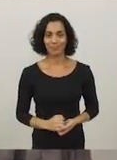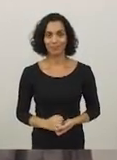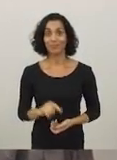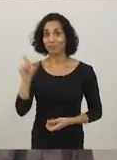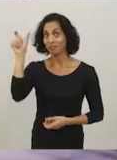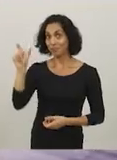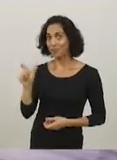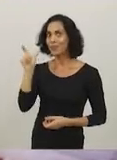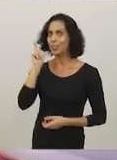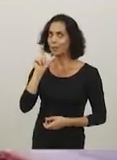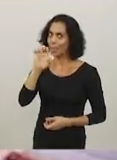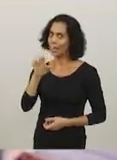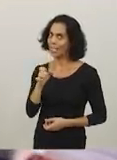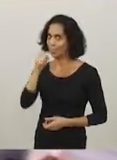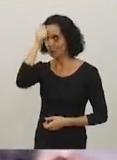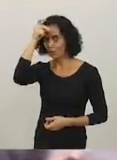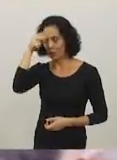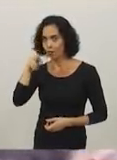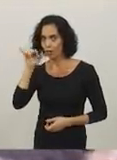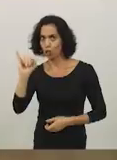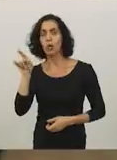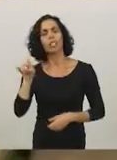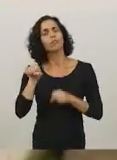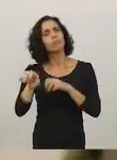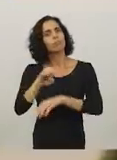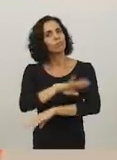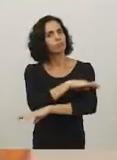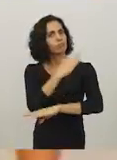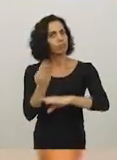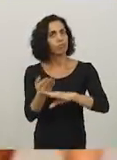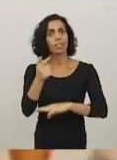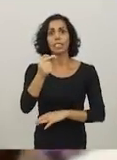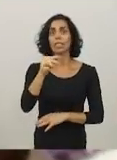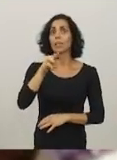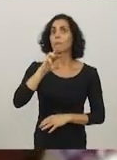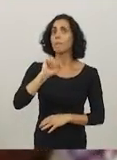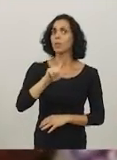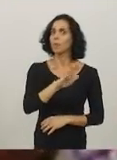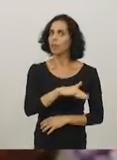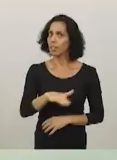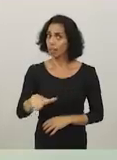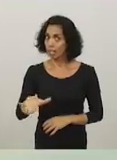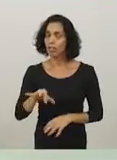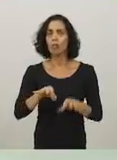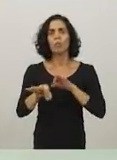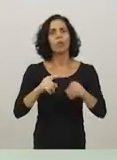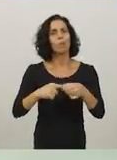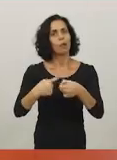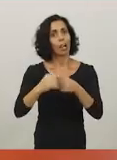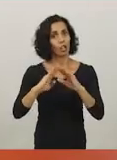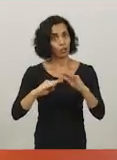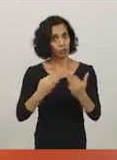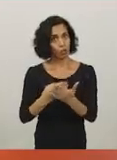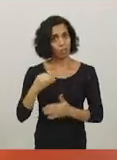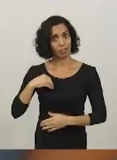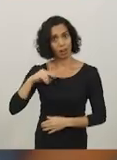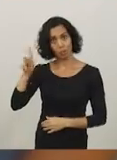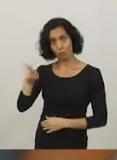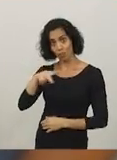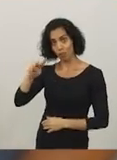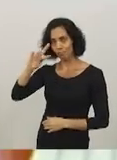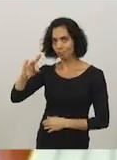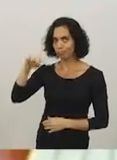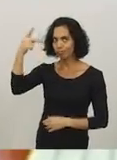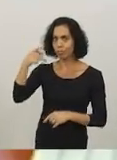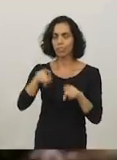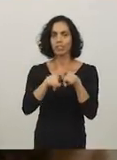faculdade pública. Como prefeito de Nova Iguaçu, Lindbergh levou ensino em tempo integral para 70 mil crianças com o programa Bairro Escola. Dobrou